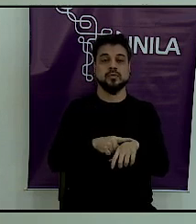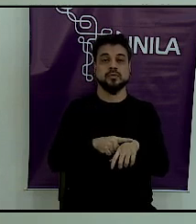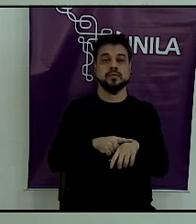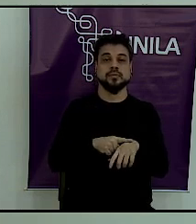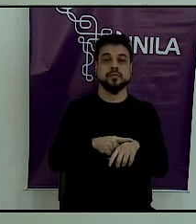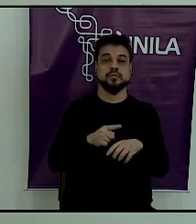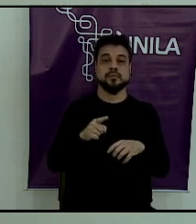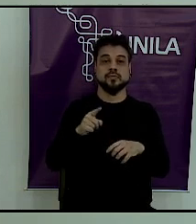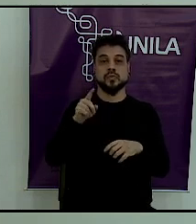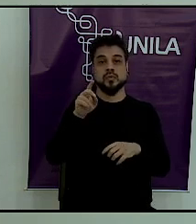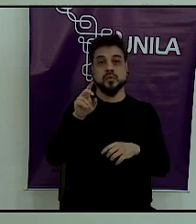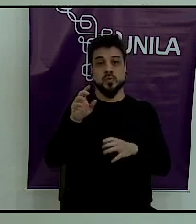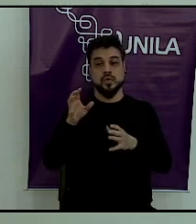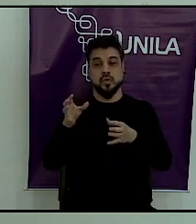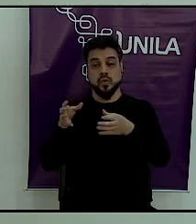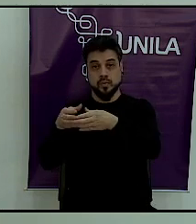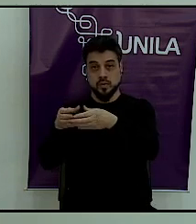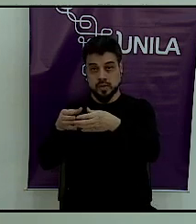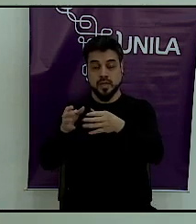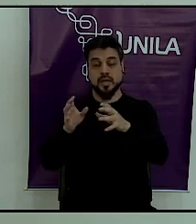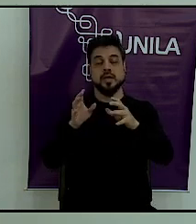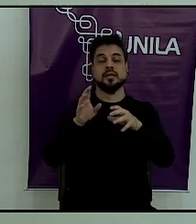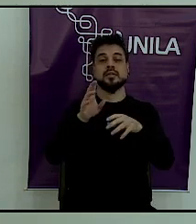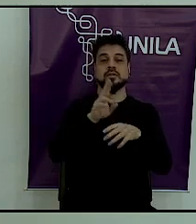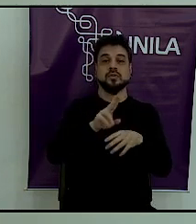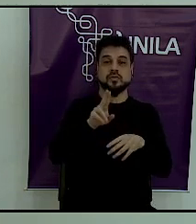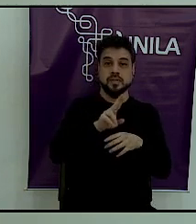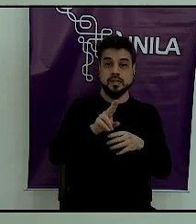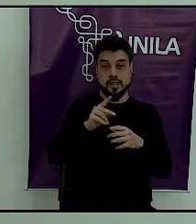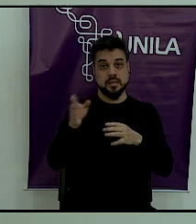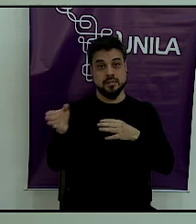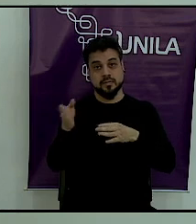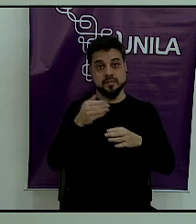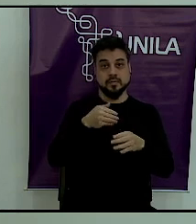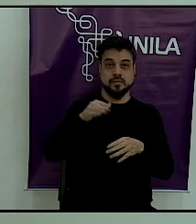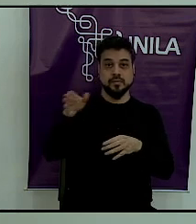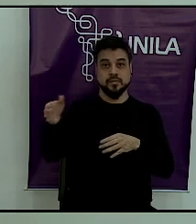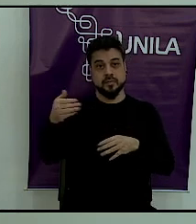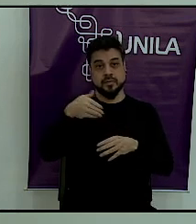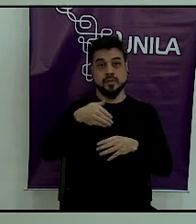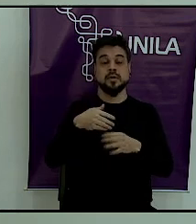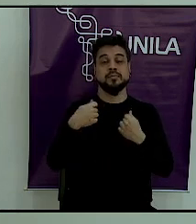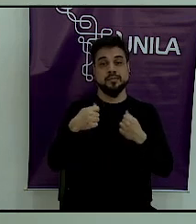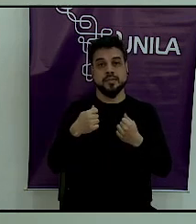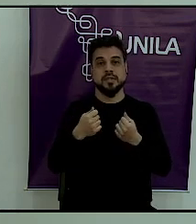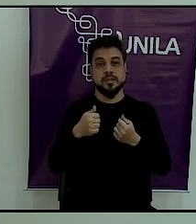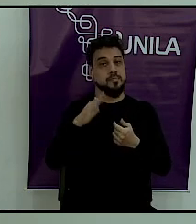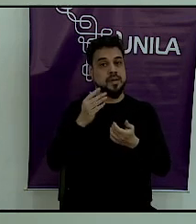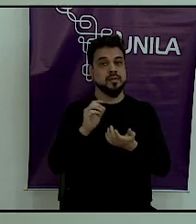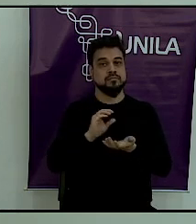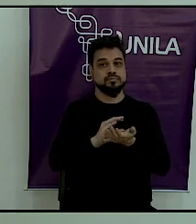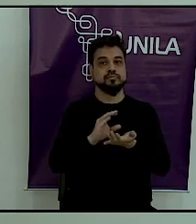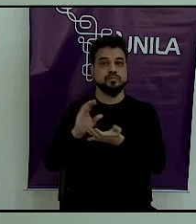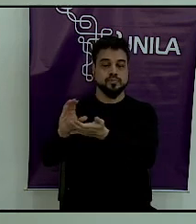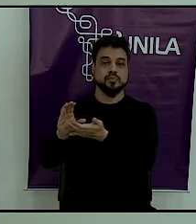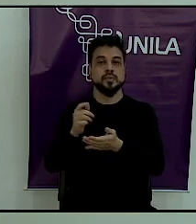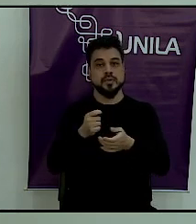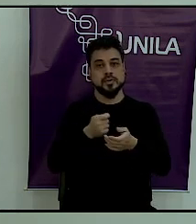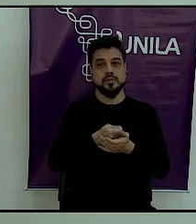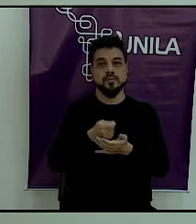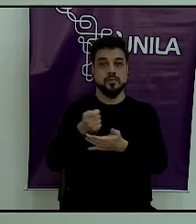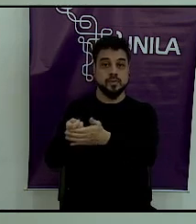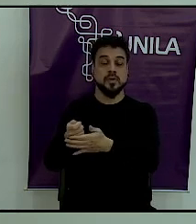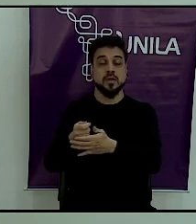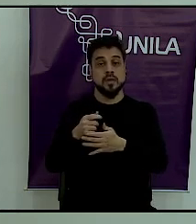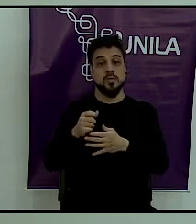tempo universidade exige um aporte maior de recursos do que aquele destinado pela